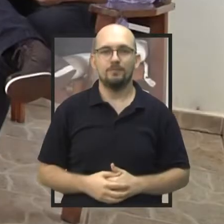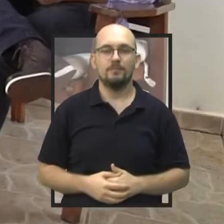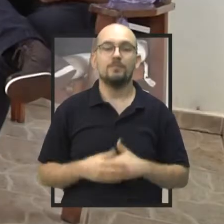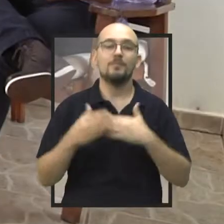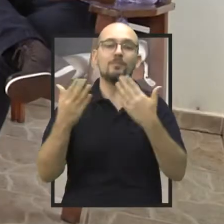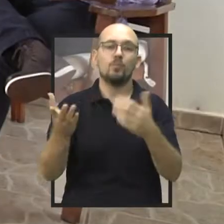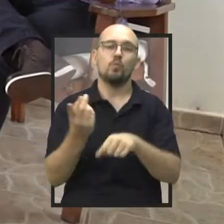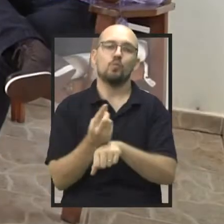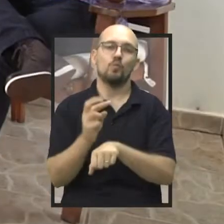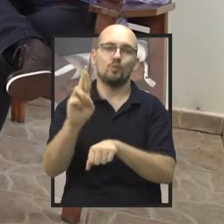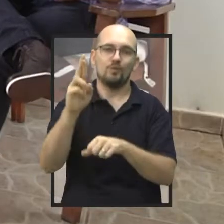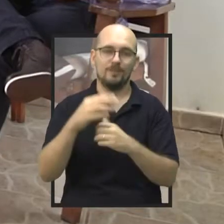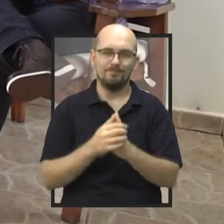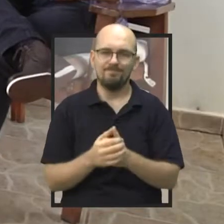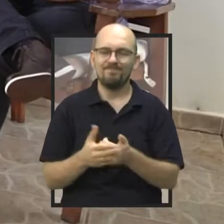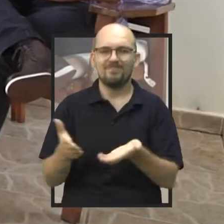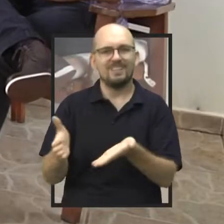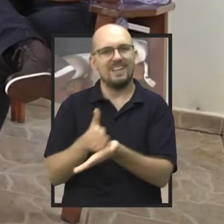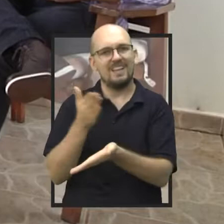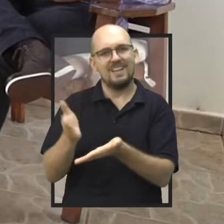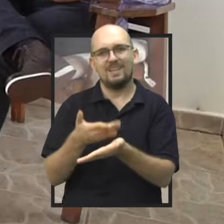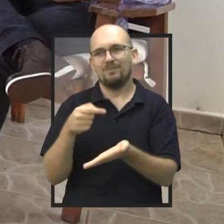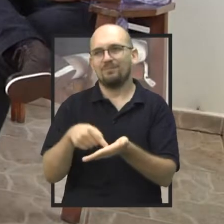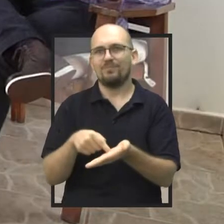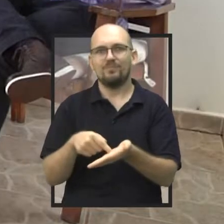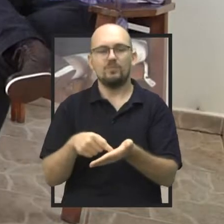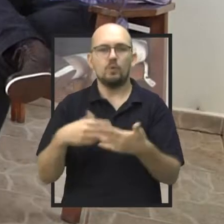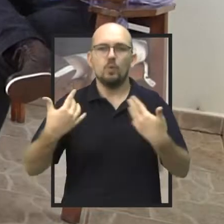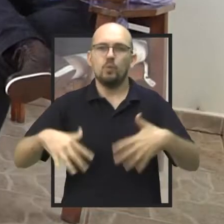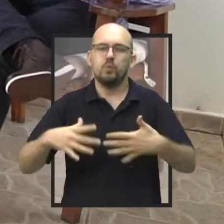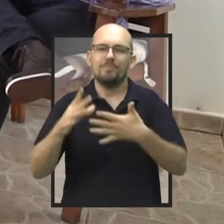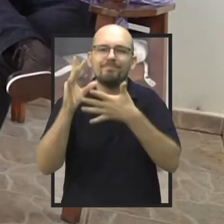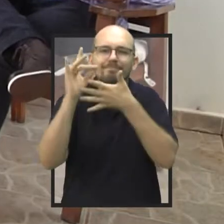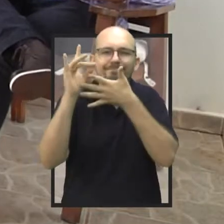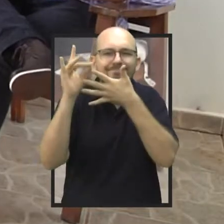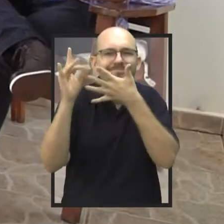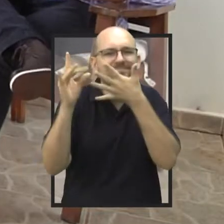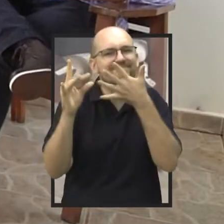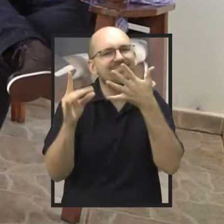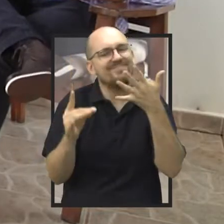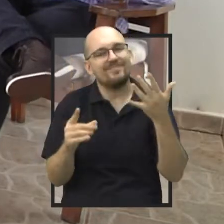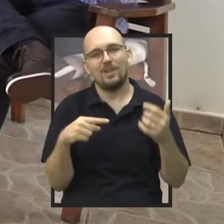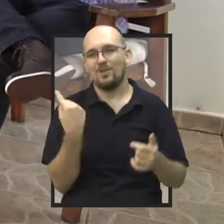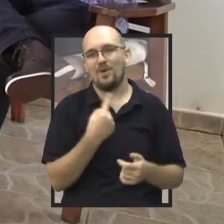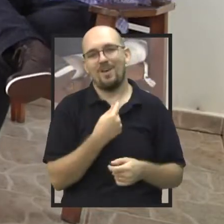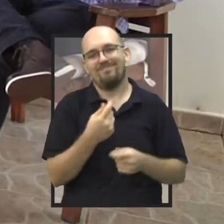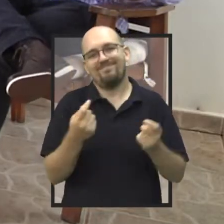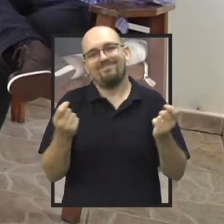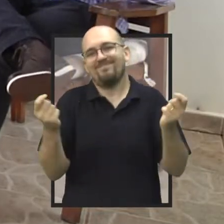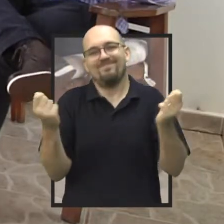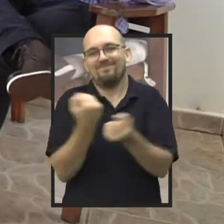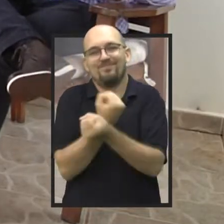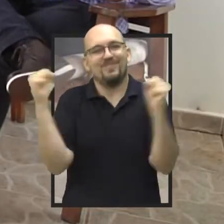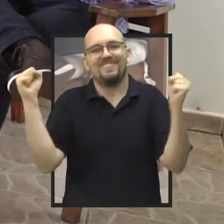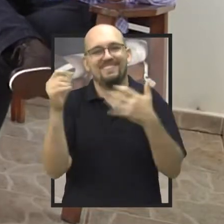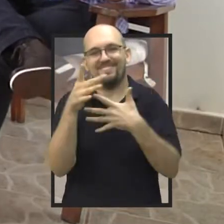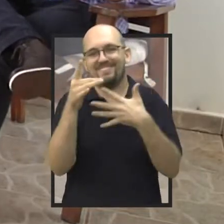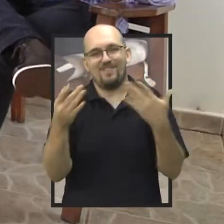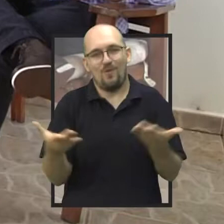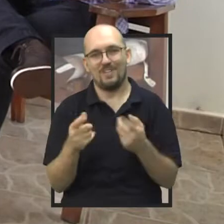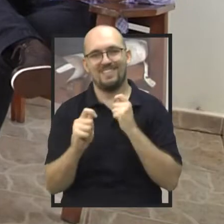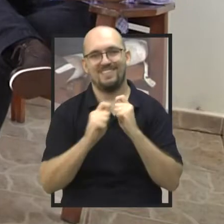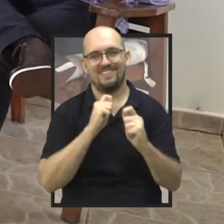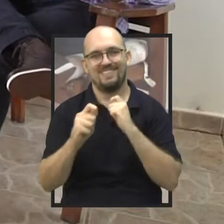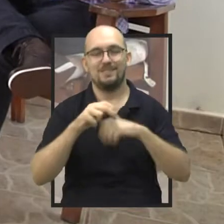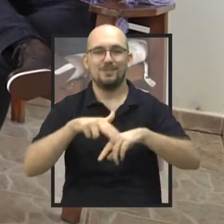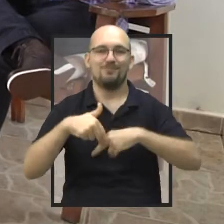doutor, é claro que o livro tem outros detalhes mais que a gente não foi capaz de esmiuçar aqui nessa